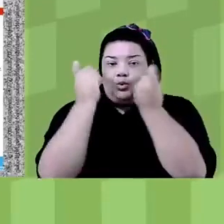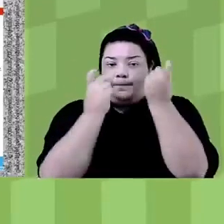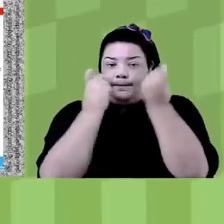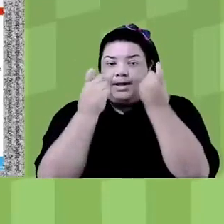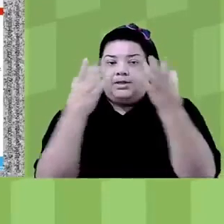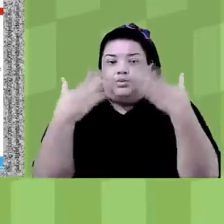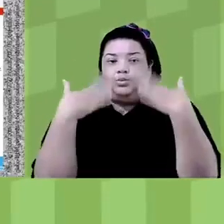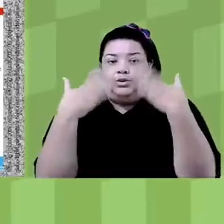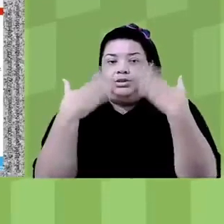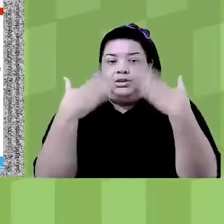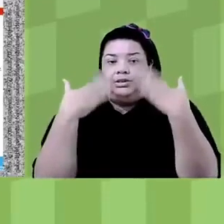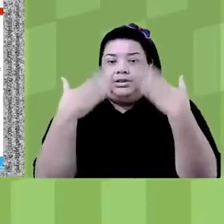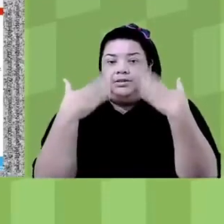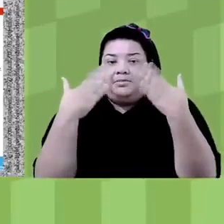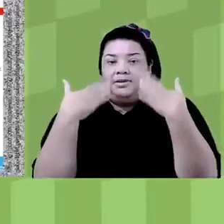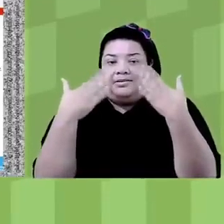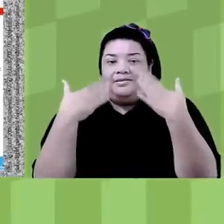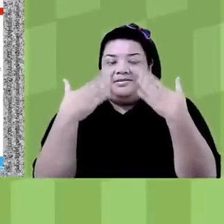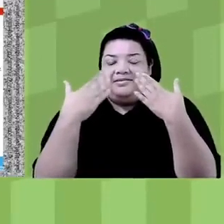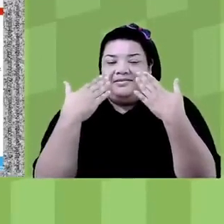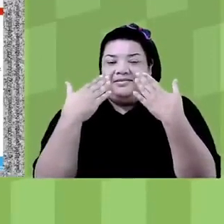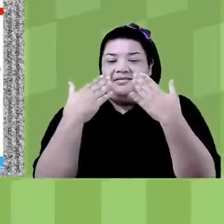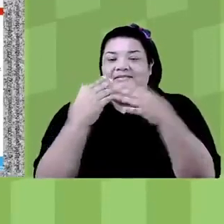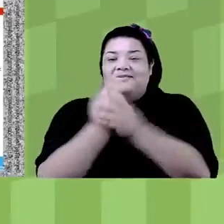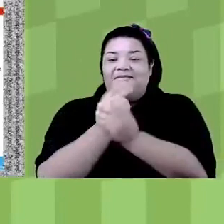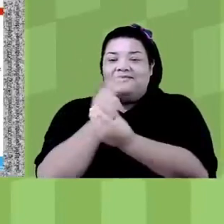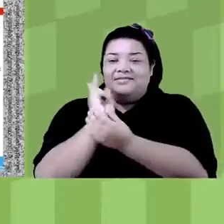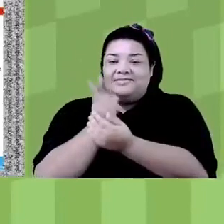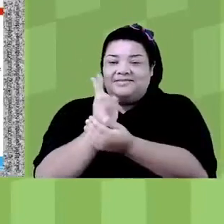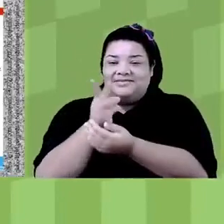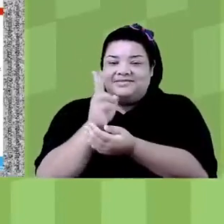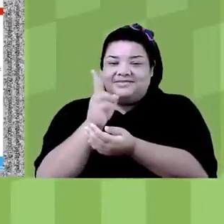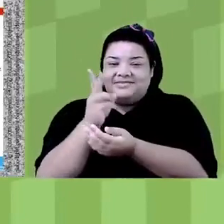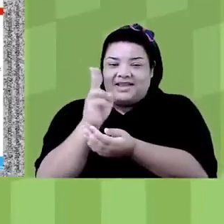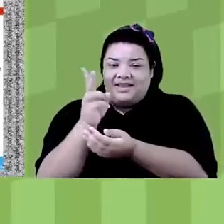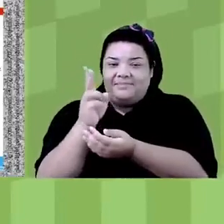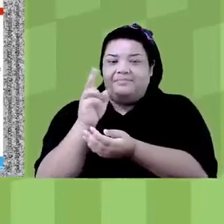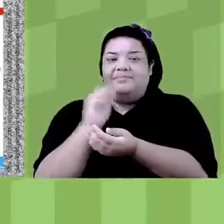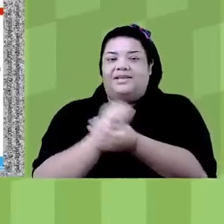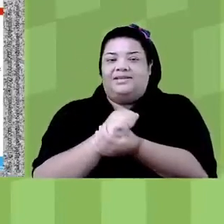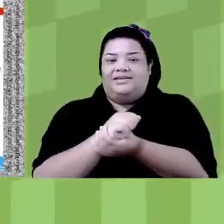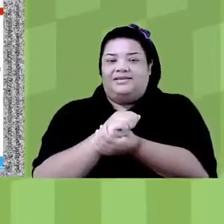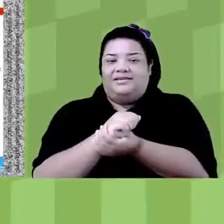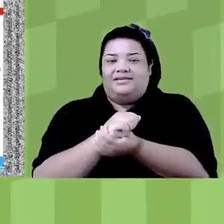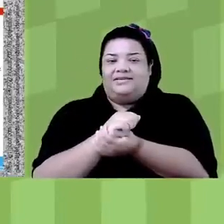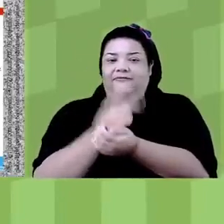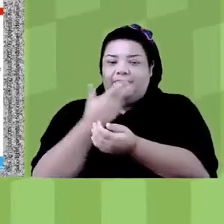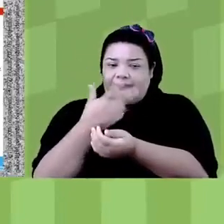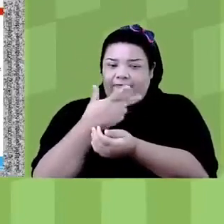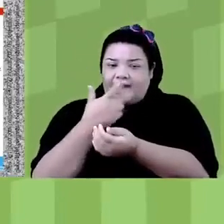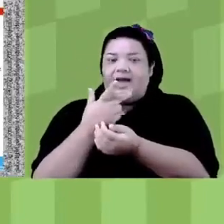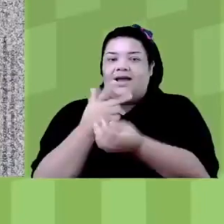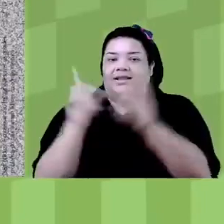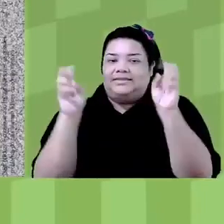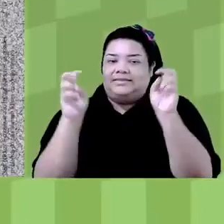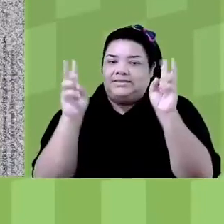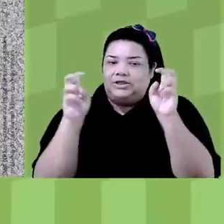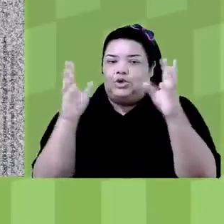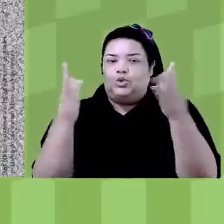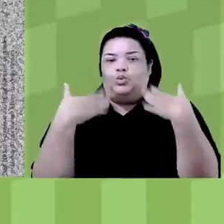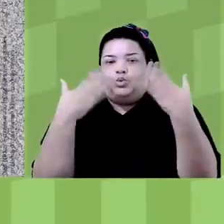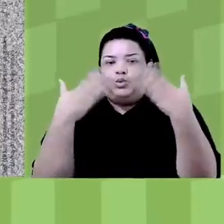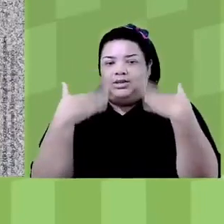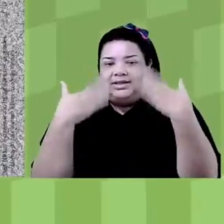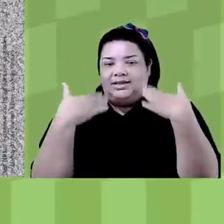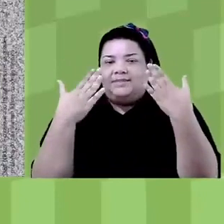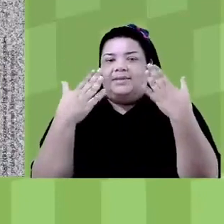e condicionam frequentemente o seu voto sobre a questão da mudança do clima. Do mesmo